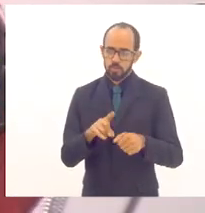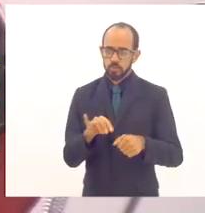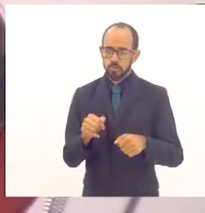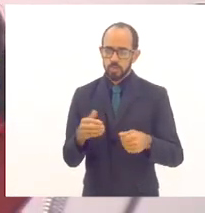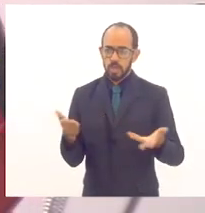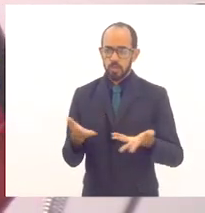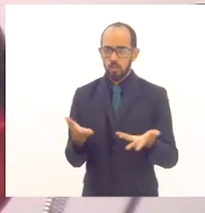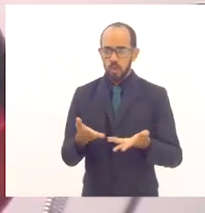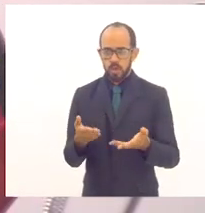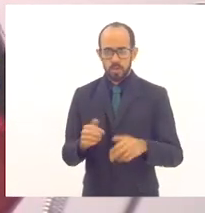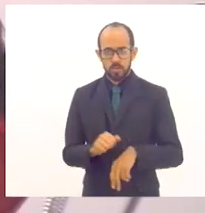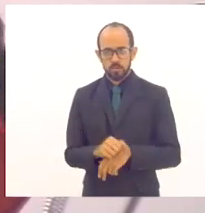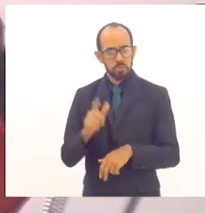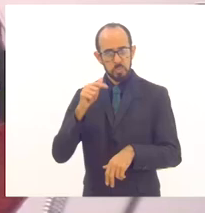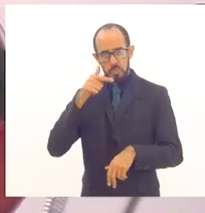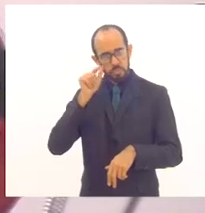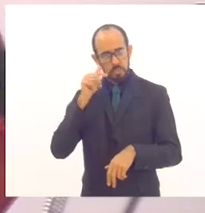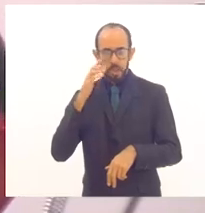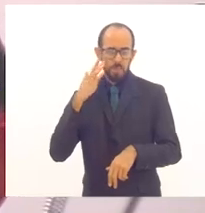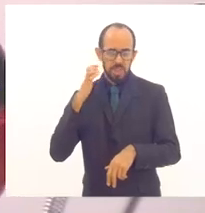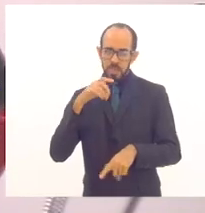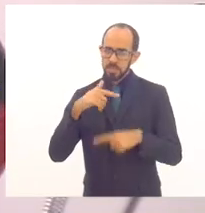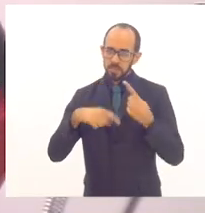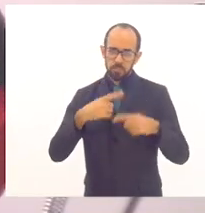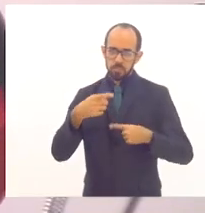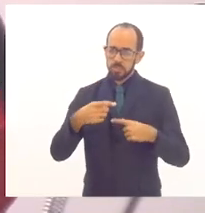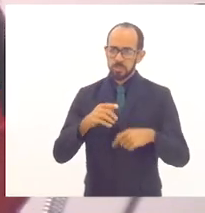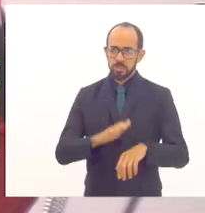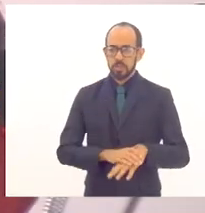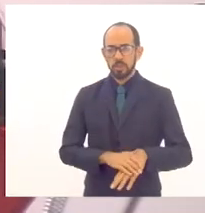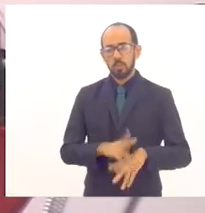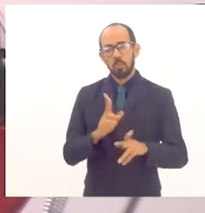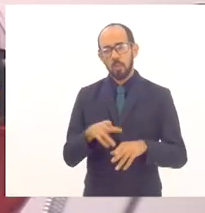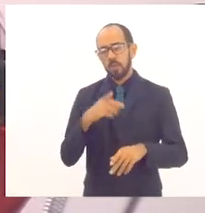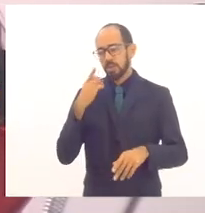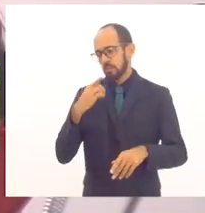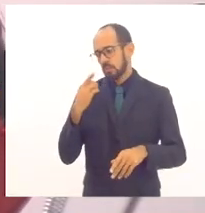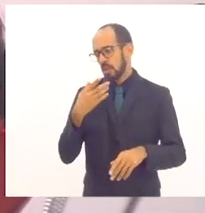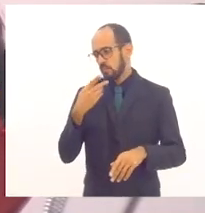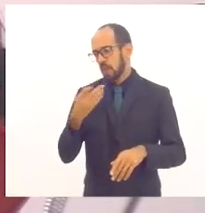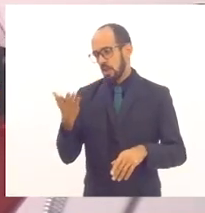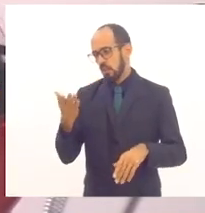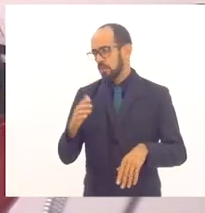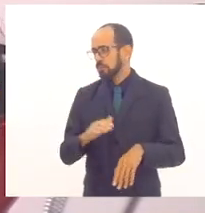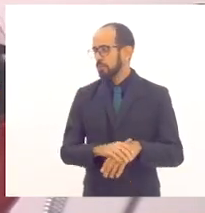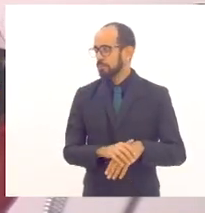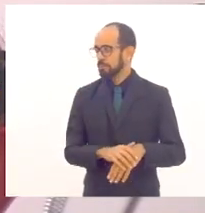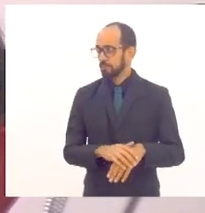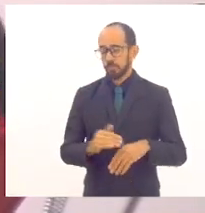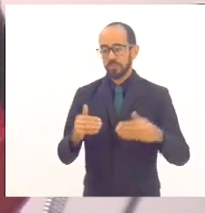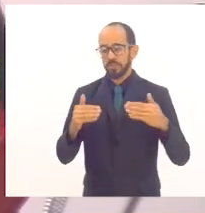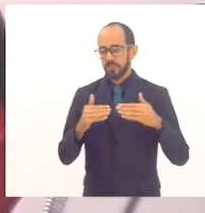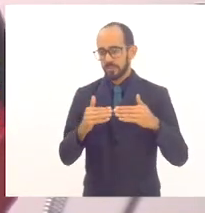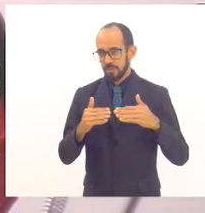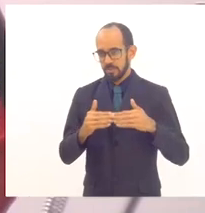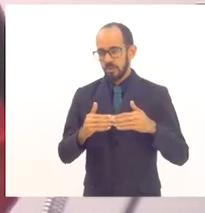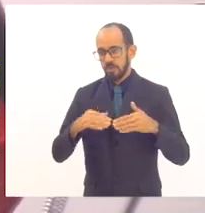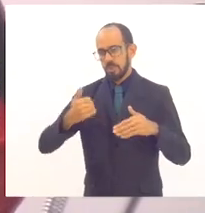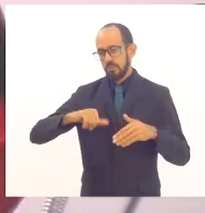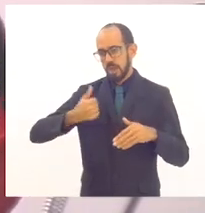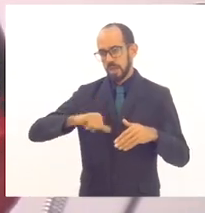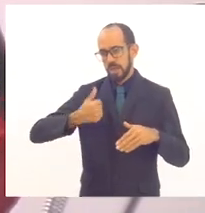é ontem, é amanhã, é depois, como bem disse também o deputado, de acordo com a